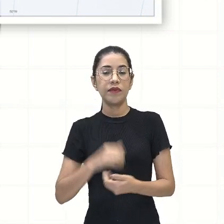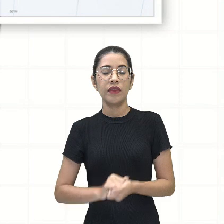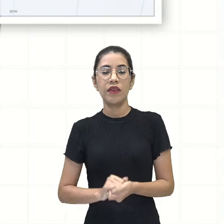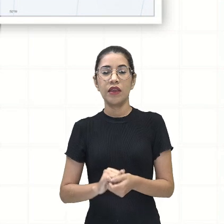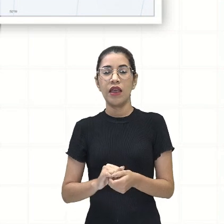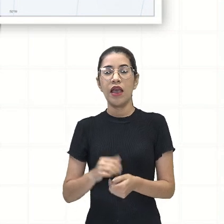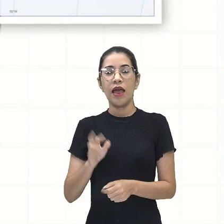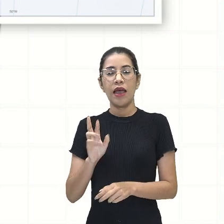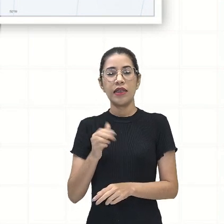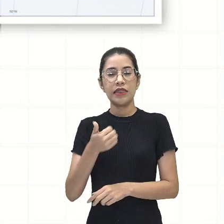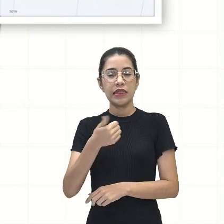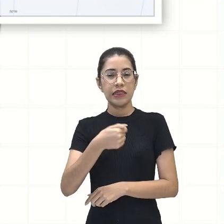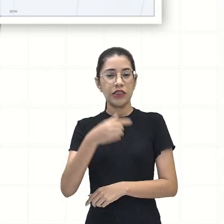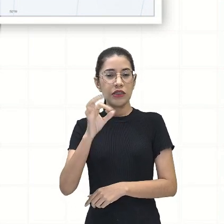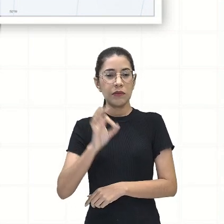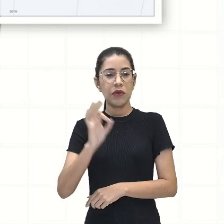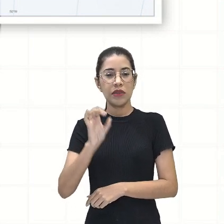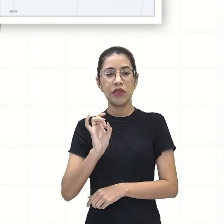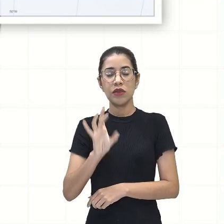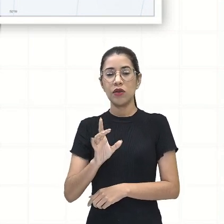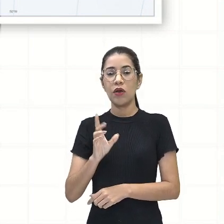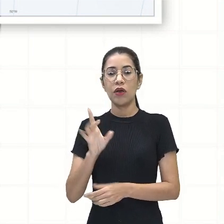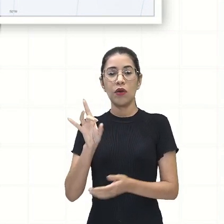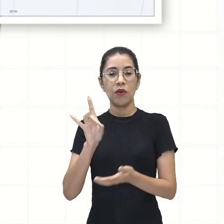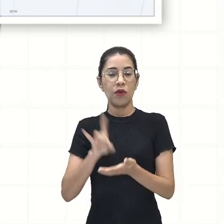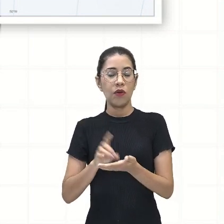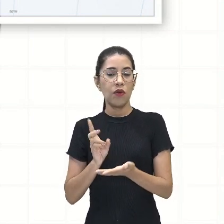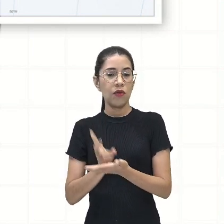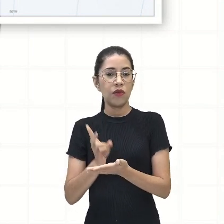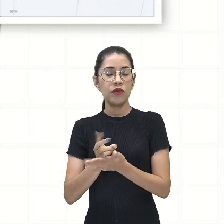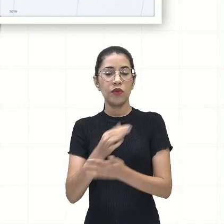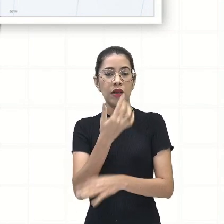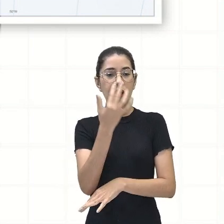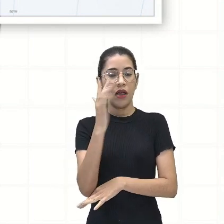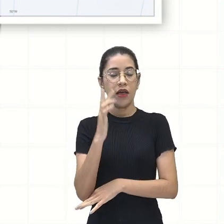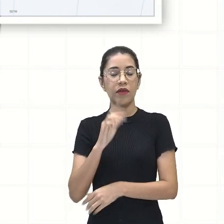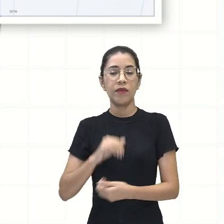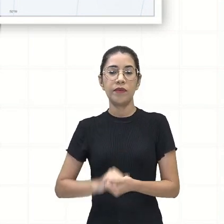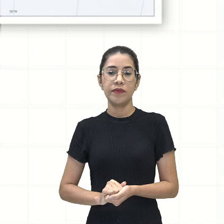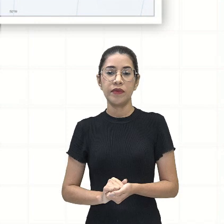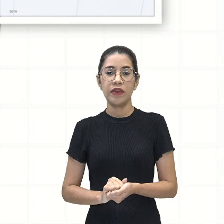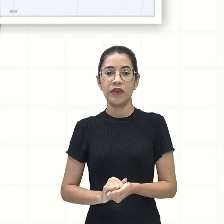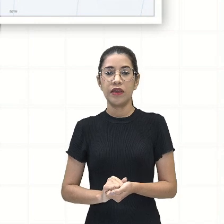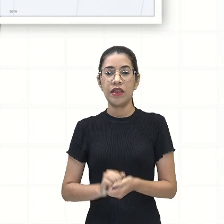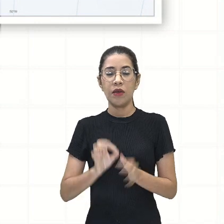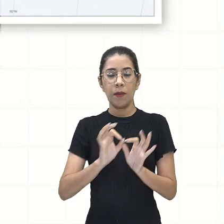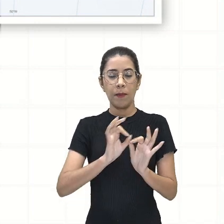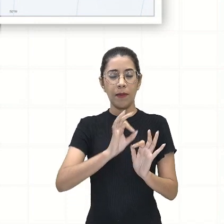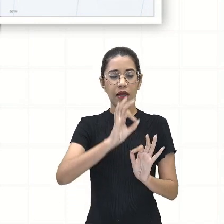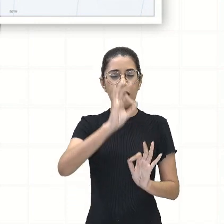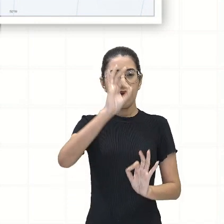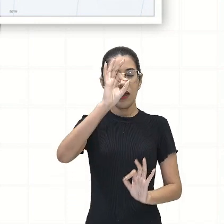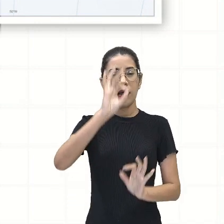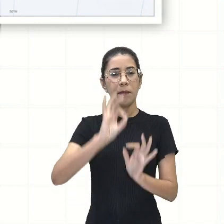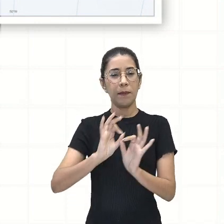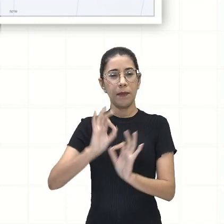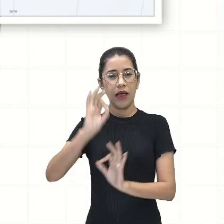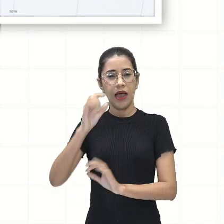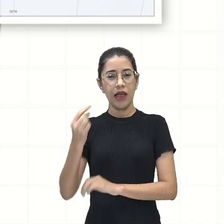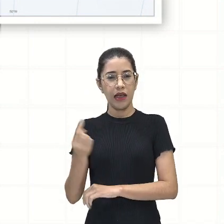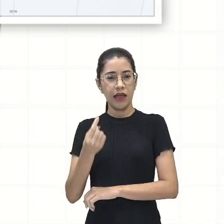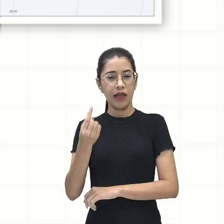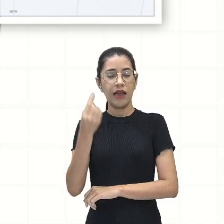corresponde a apenas 7% da mata original. Então, os remanescentes com árvores de médio e grande porte